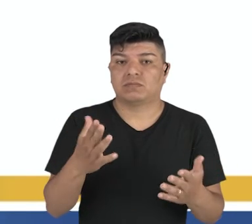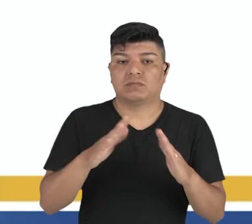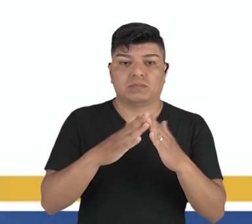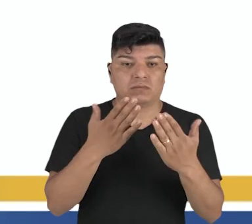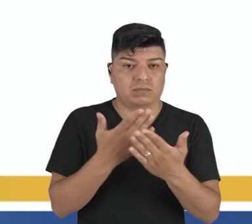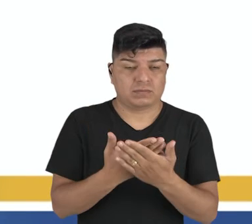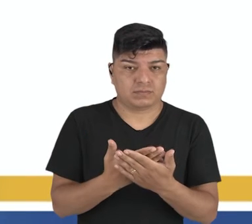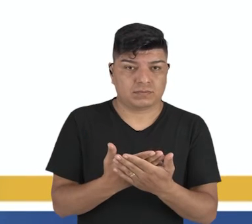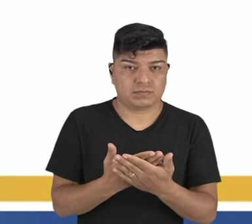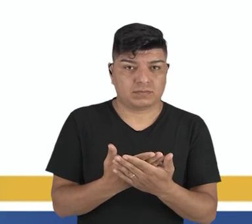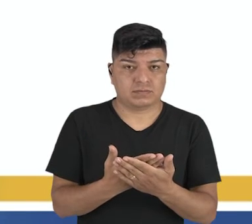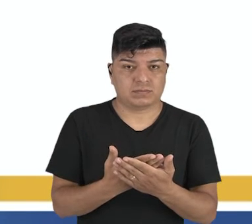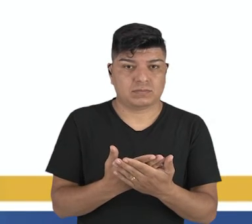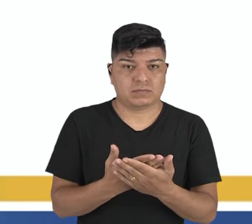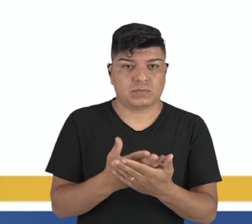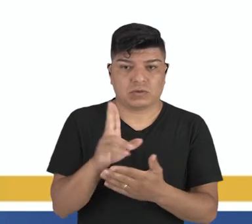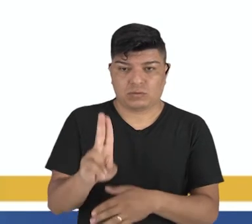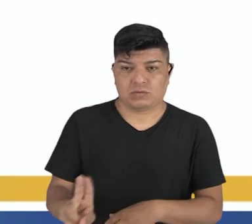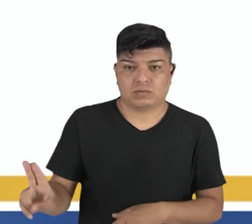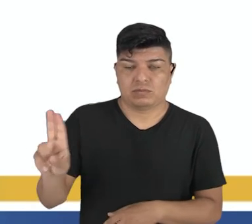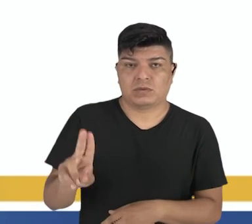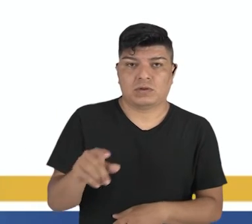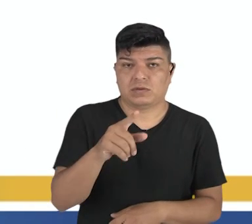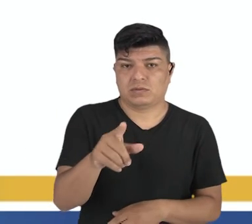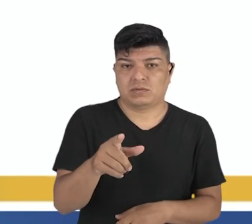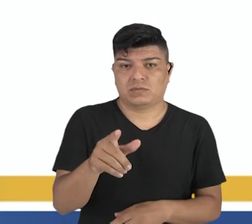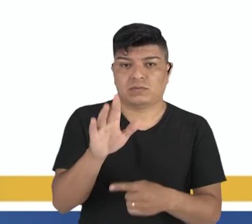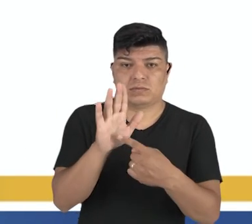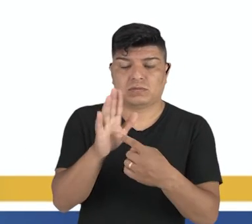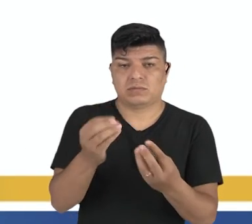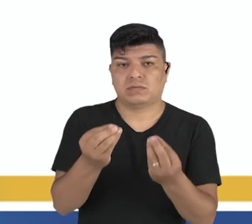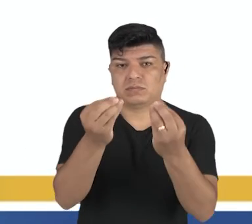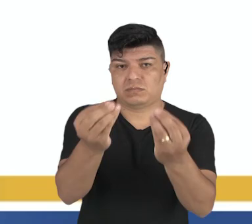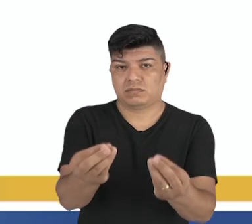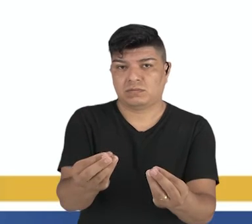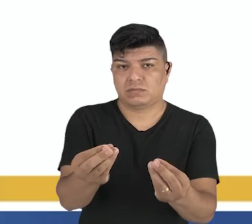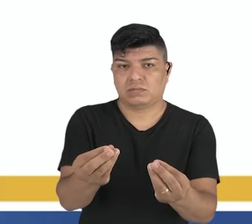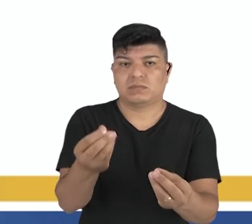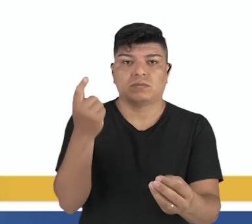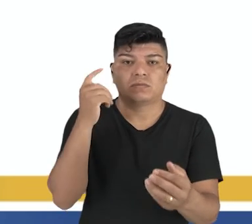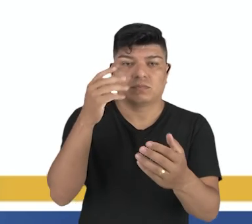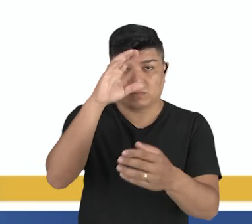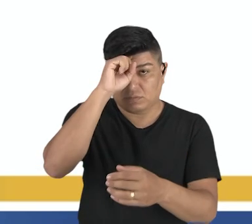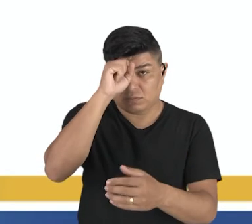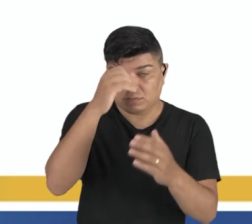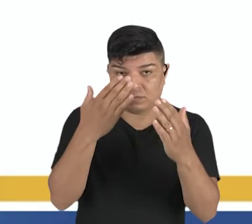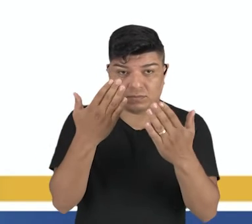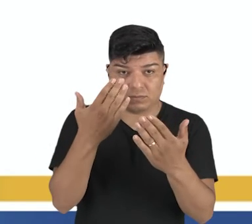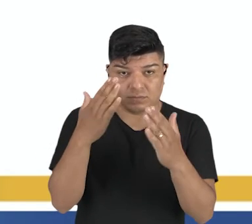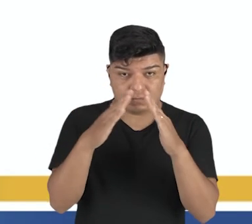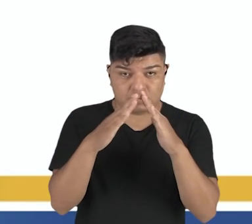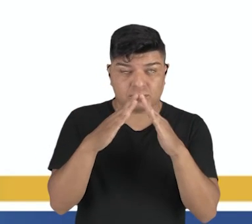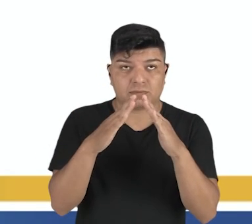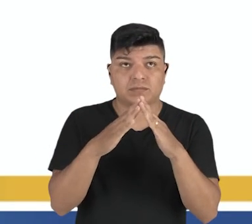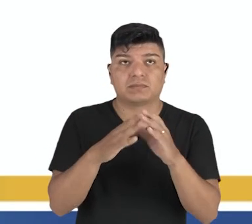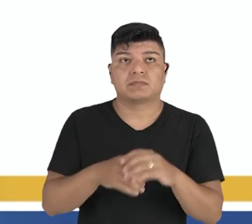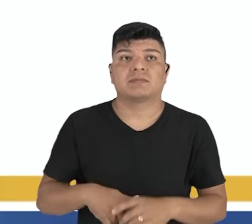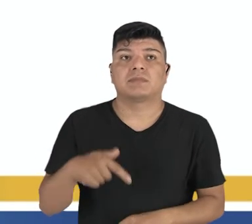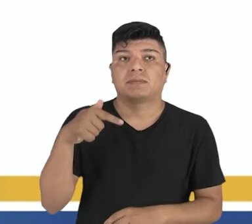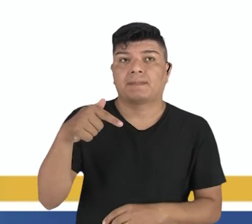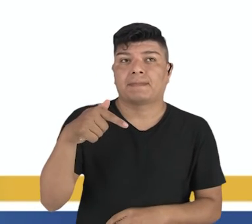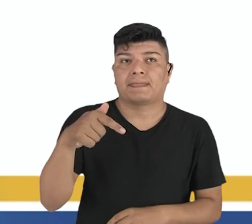a universidade em fornecer os recursos para o aprendizado em casa?